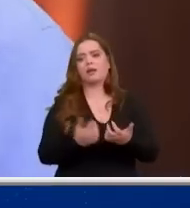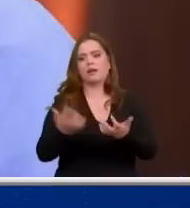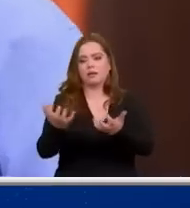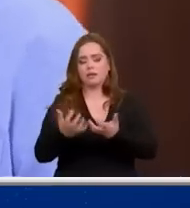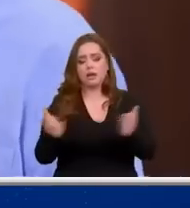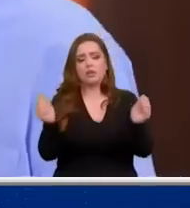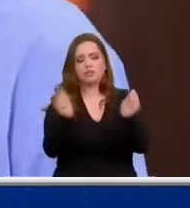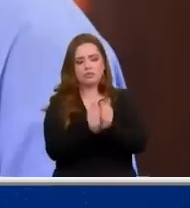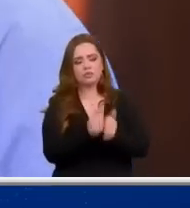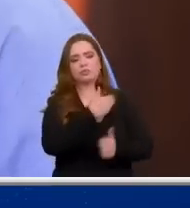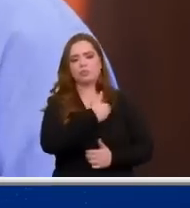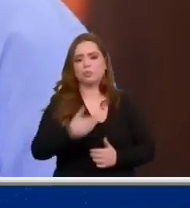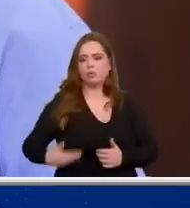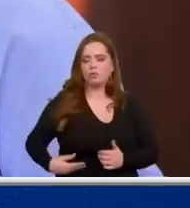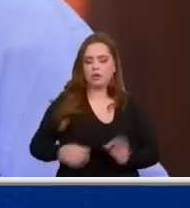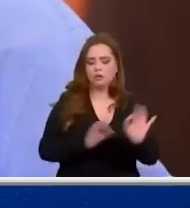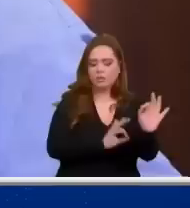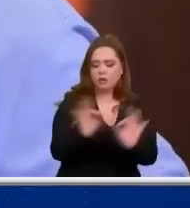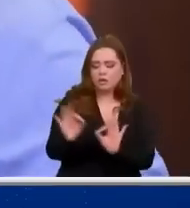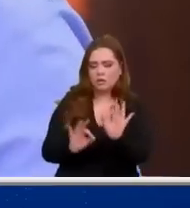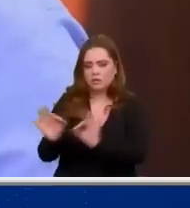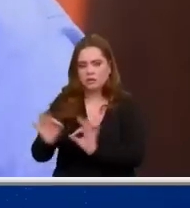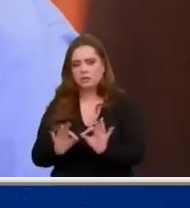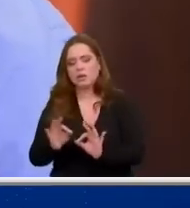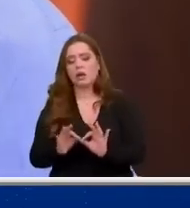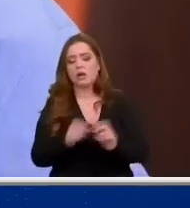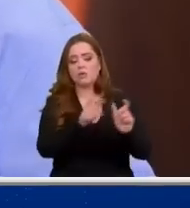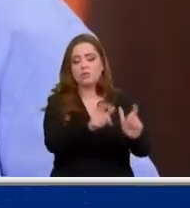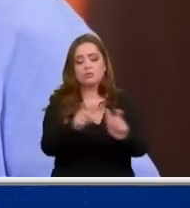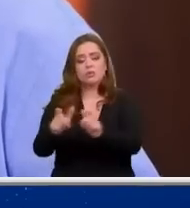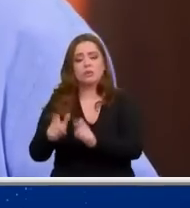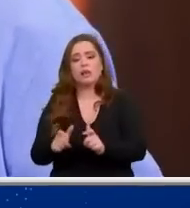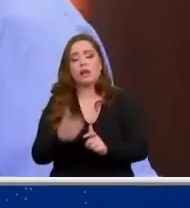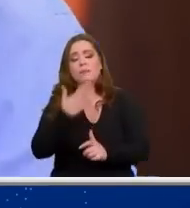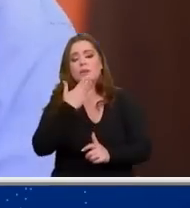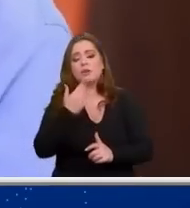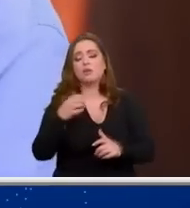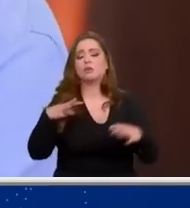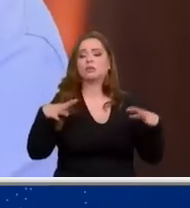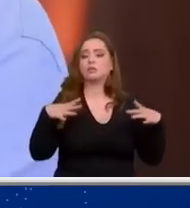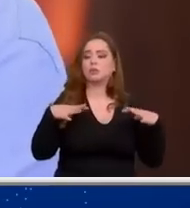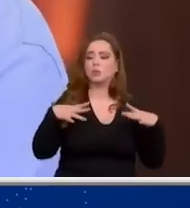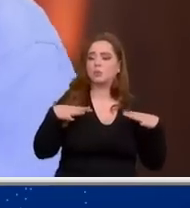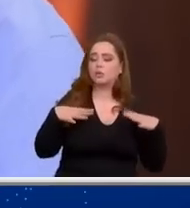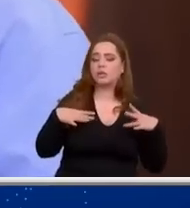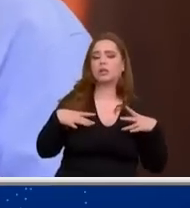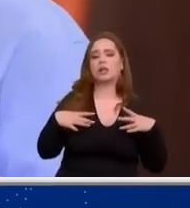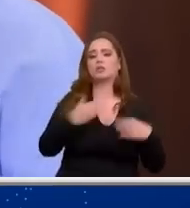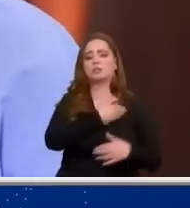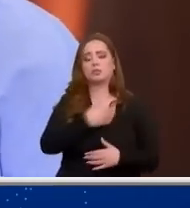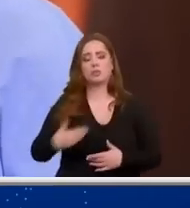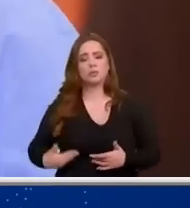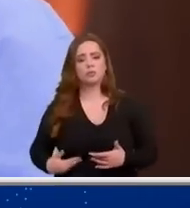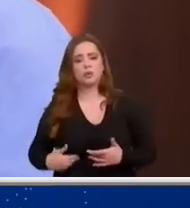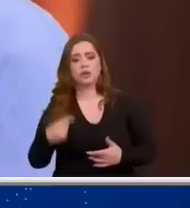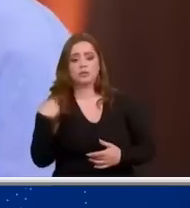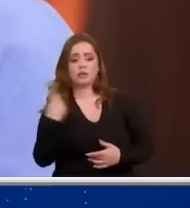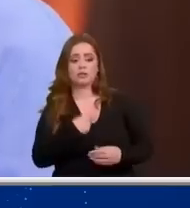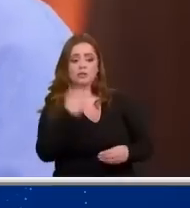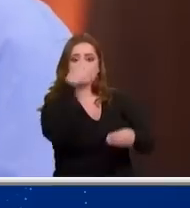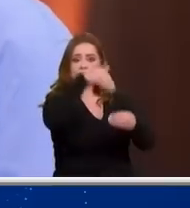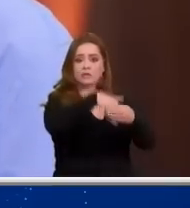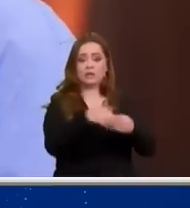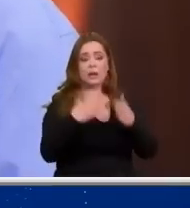o centrão pode determinar uma guinada na sua presidência e que está na sua própria vida